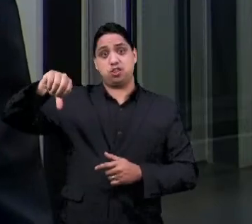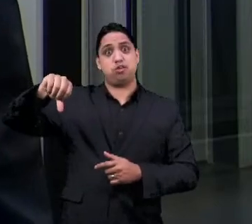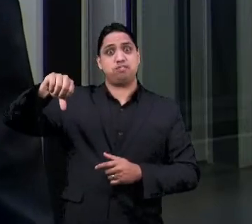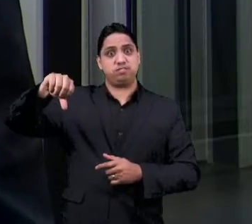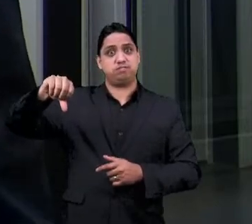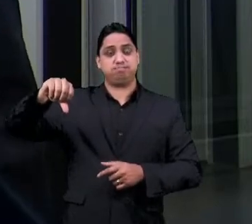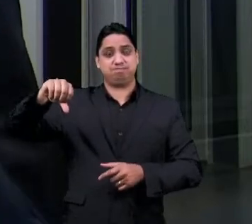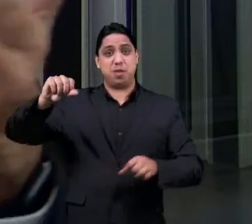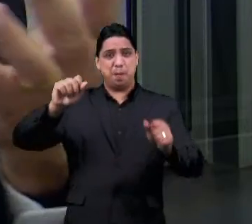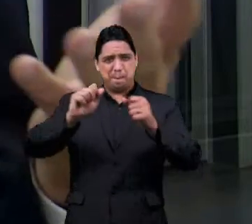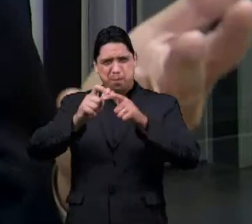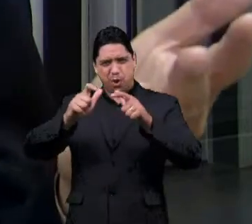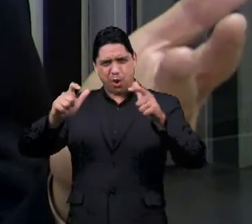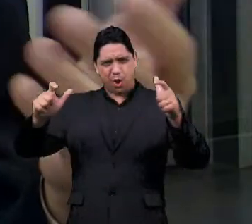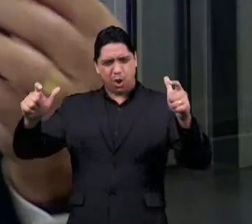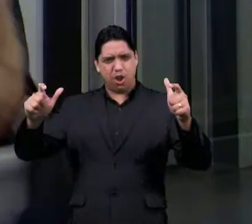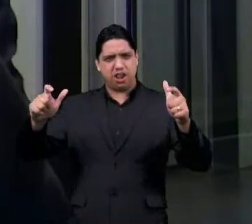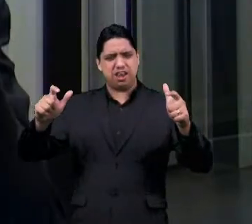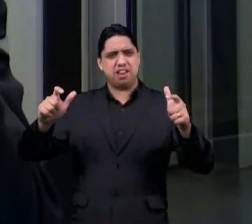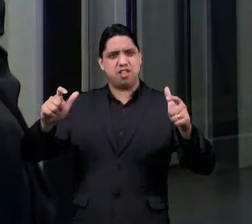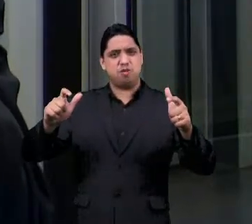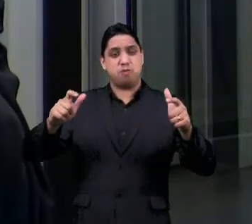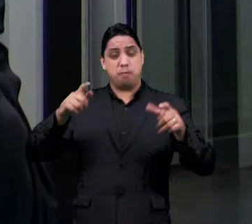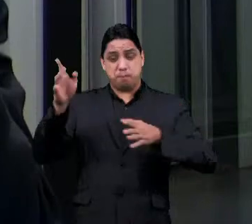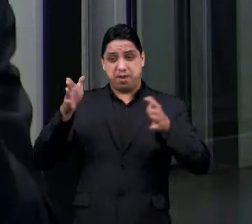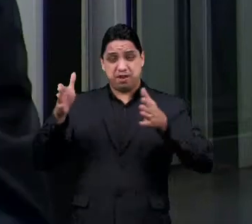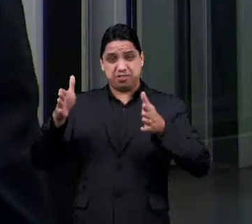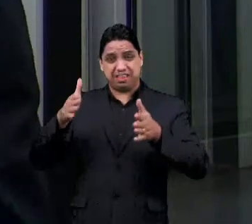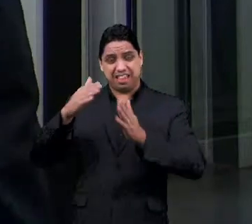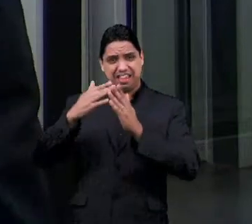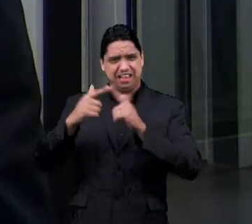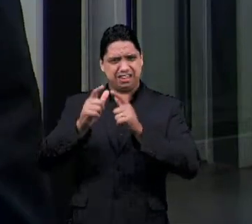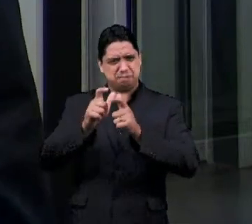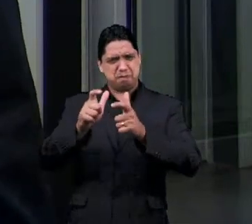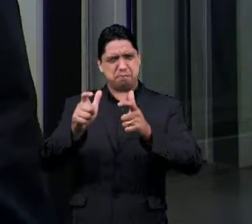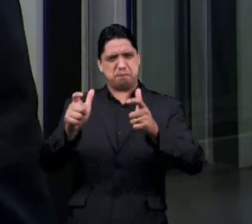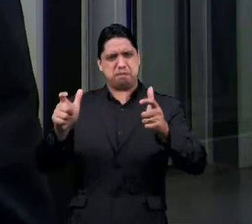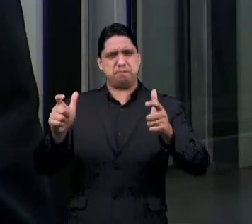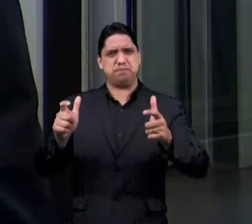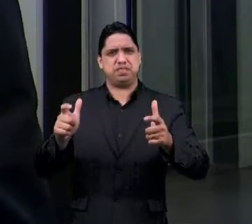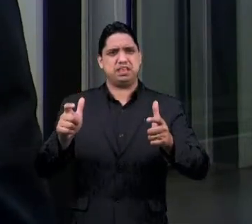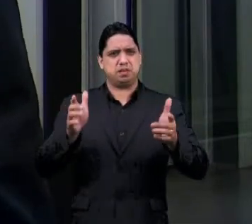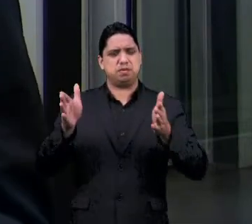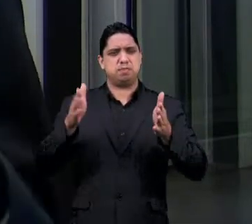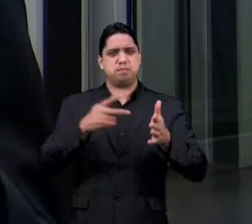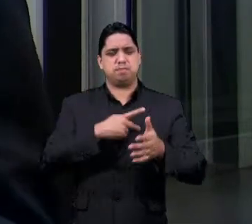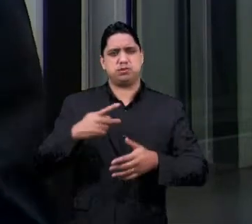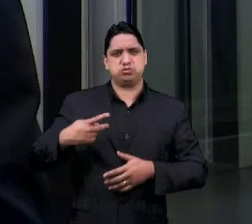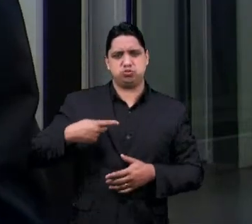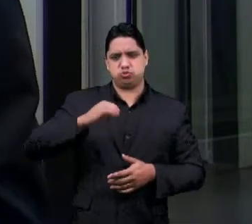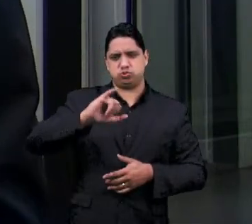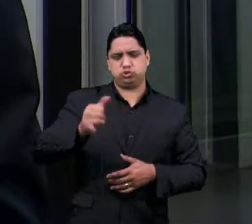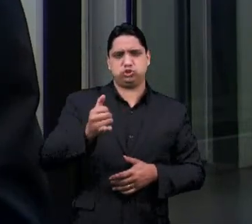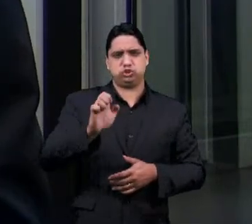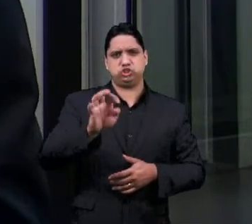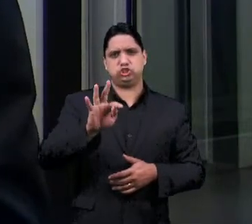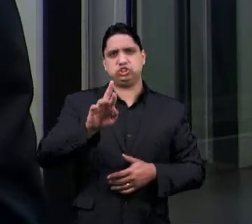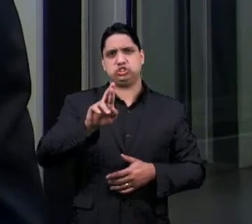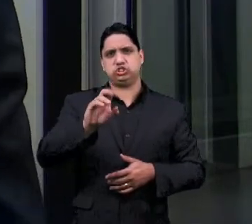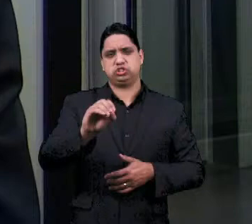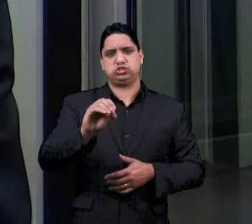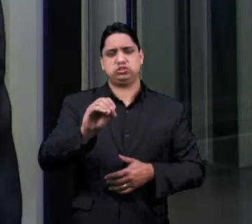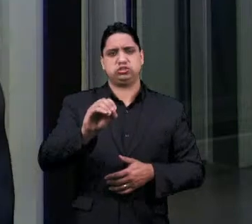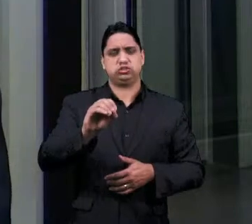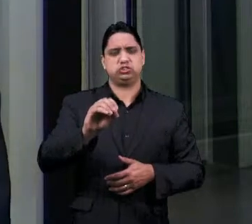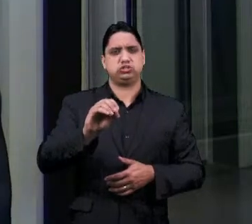obra. Nesse mesmo período, pastor Jetro, né? Nós estávamos comentando, você estava falando sobre crescimento. Pastor